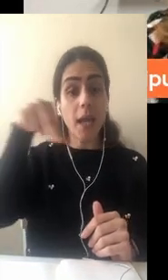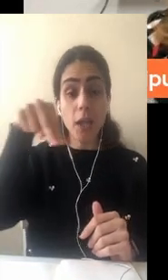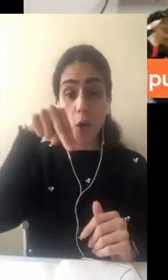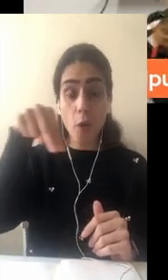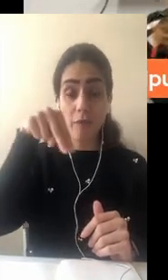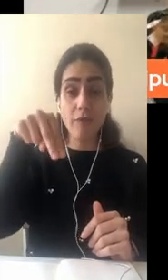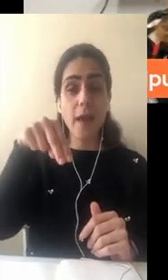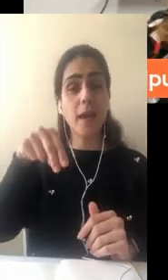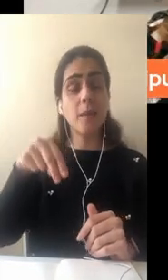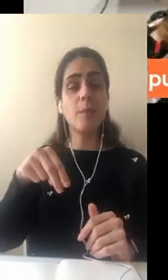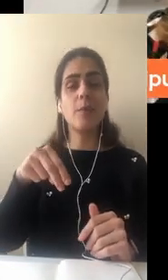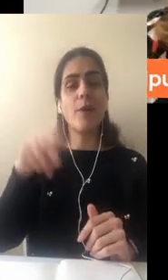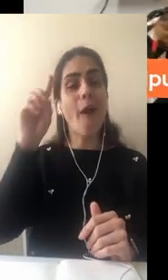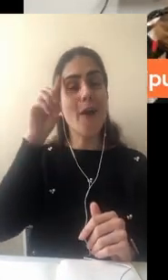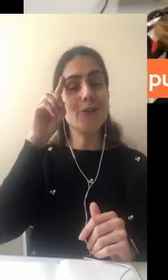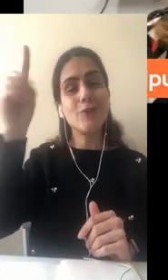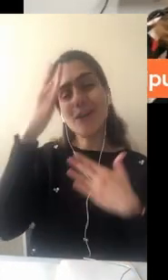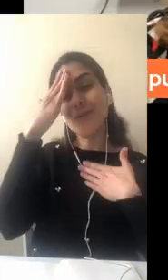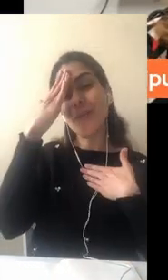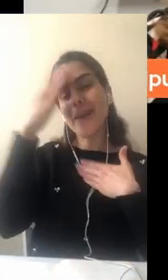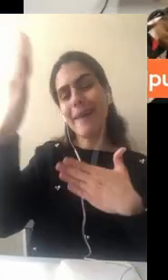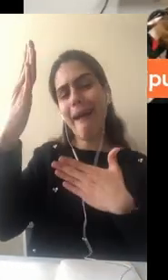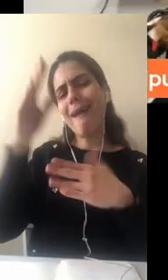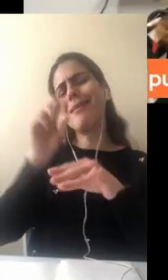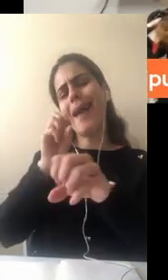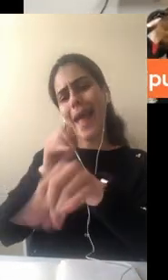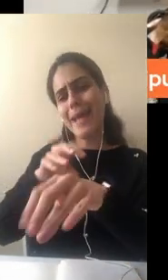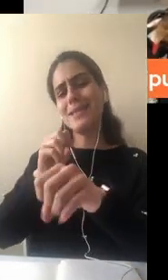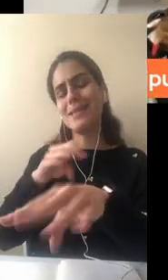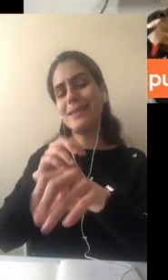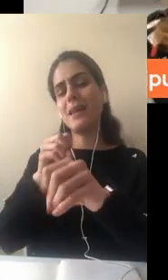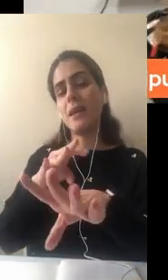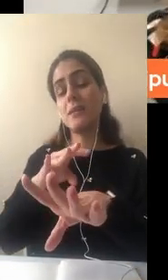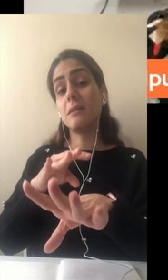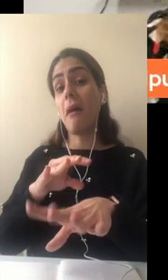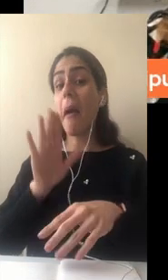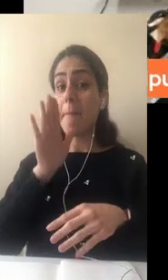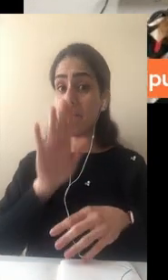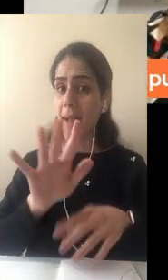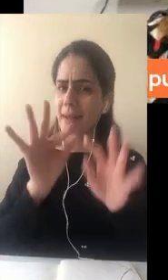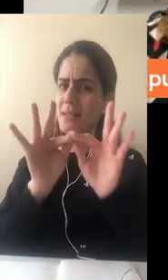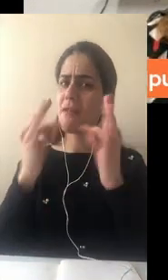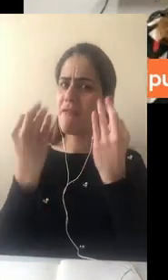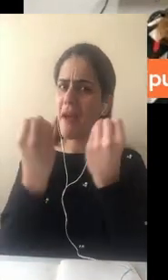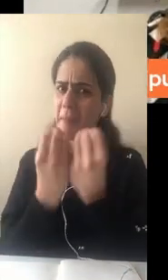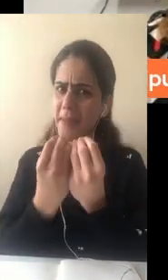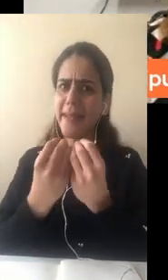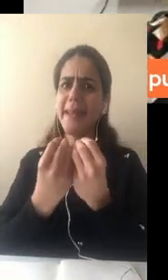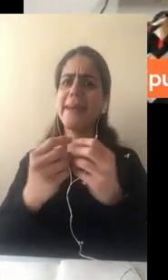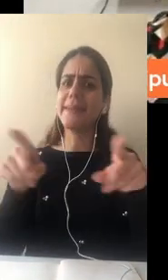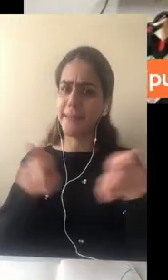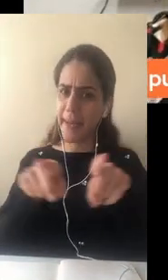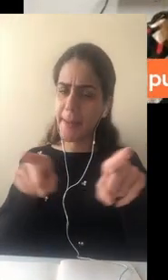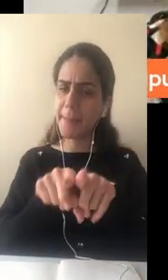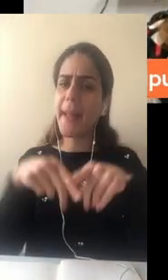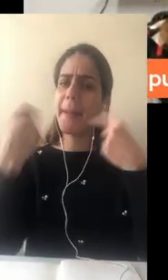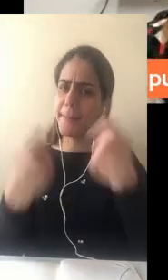vários materiais. Então, famílias precisam também buscar isso. Então, às vezes, a